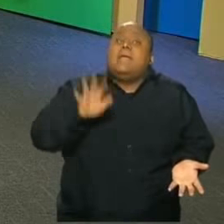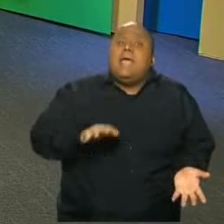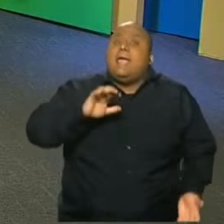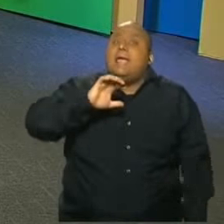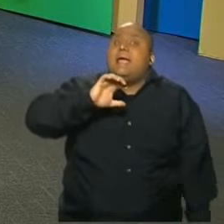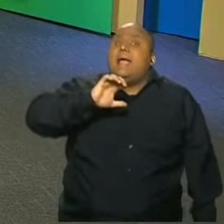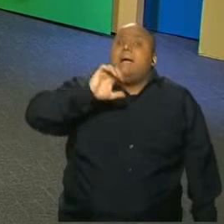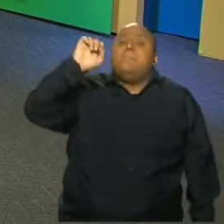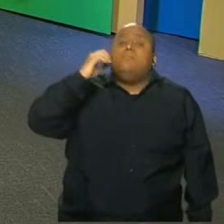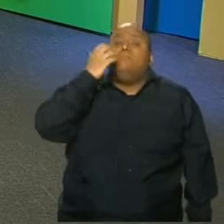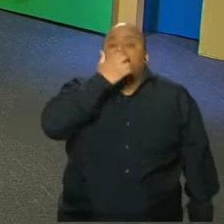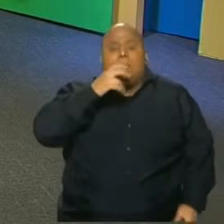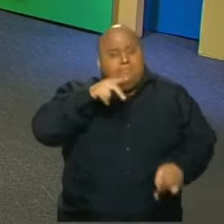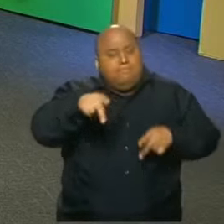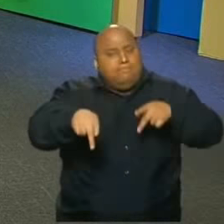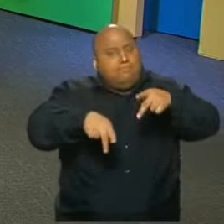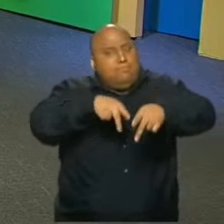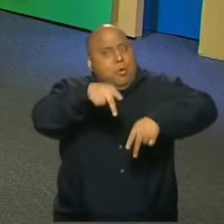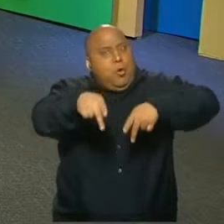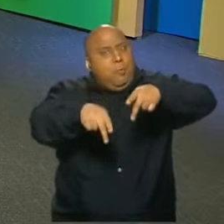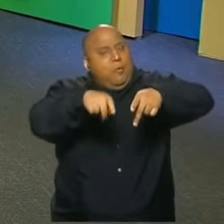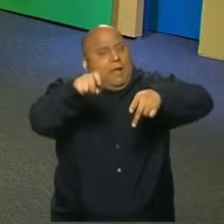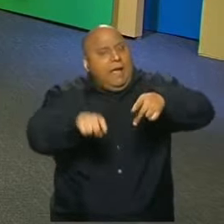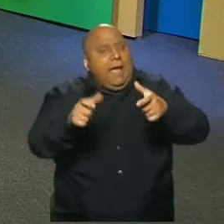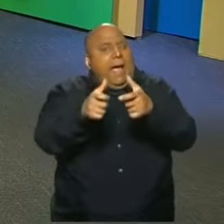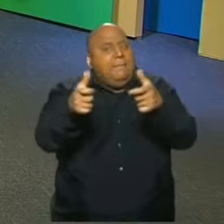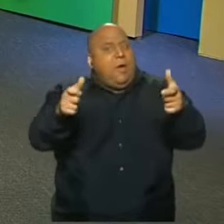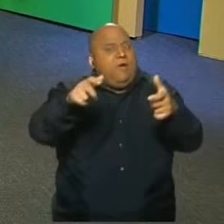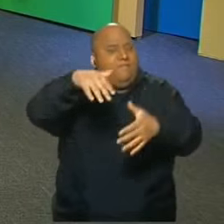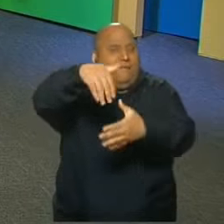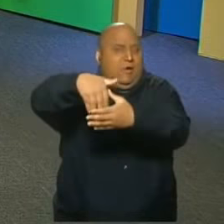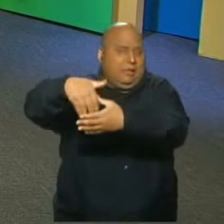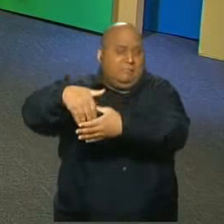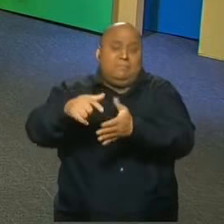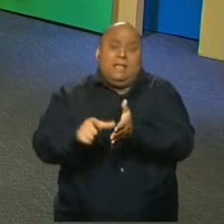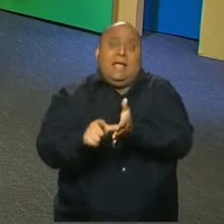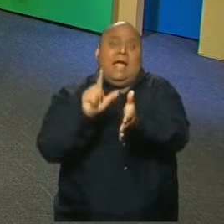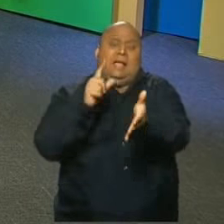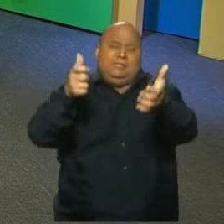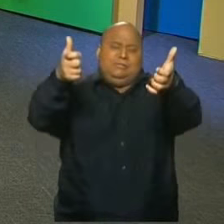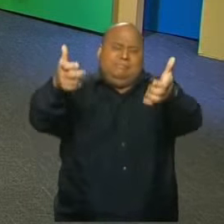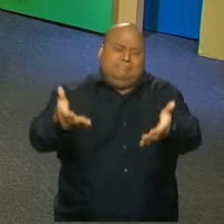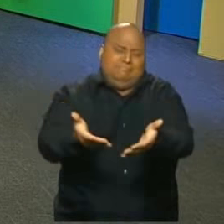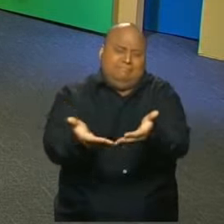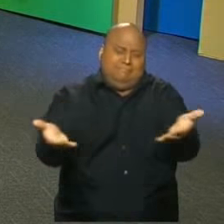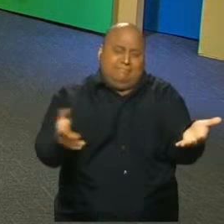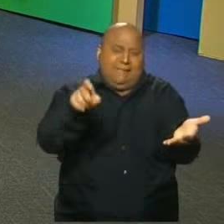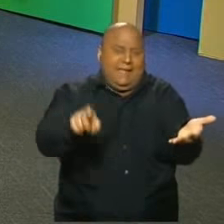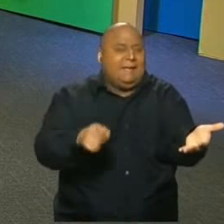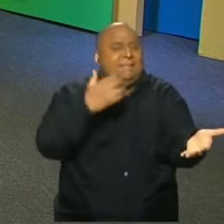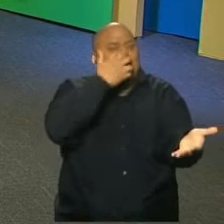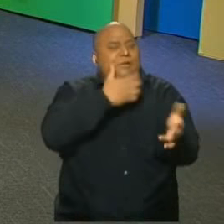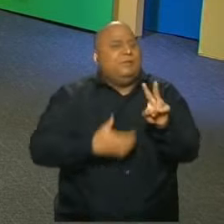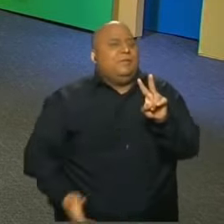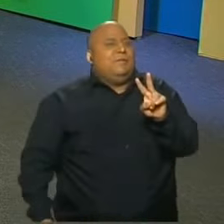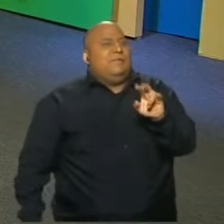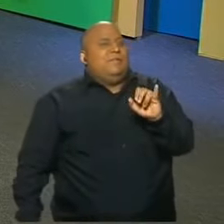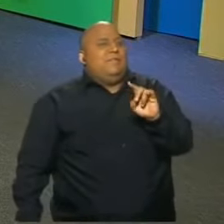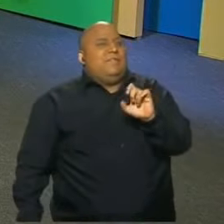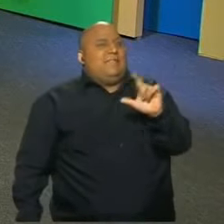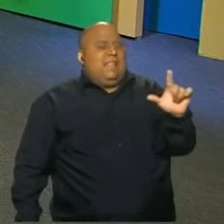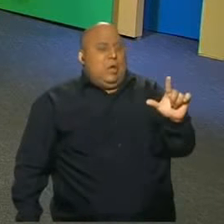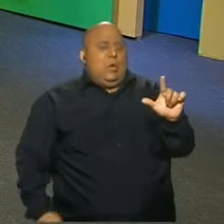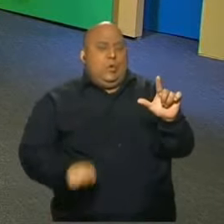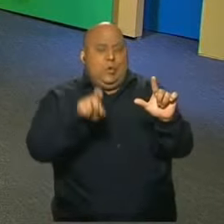vencedora de melhor música popular pela escolha do público. Isso, mas antes um pouquinho, então, de mais uma interpretação do Vidal Assis